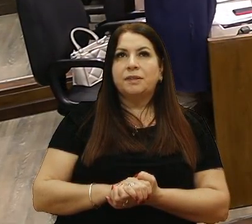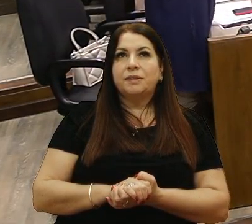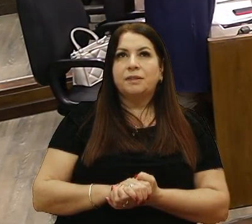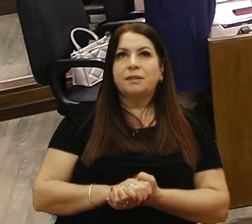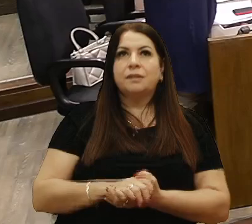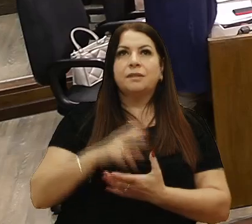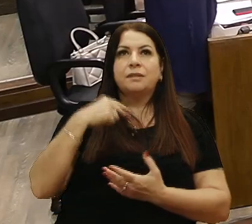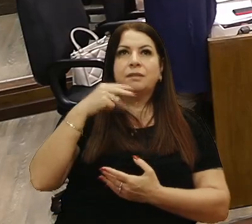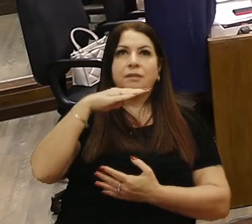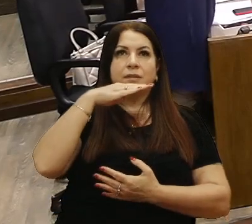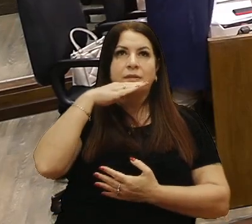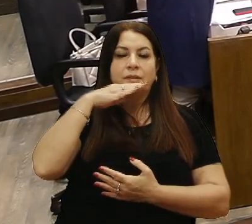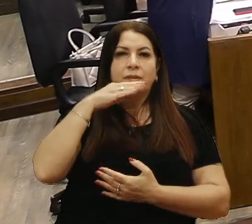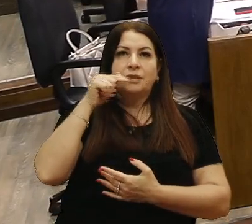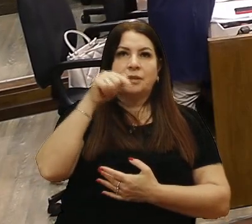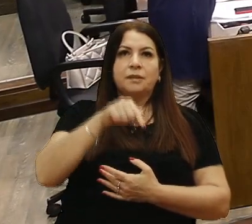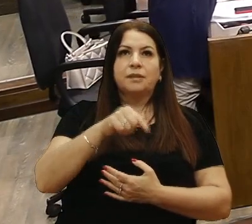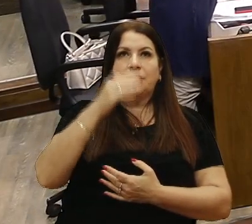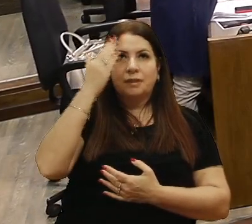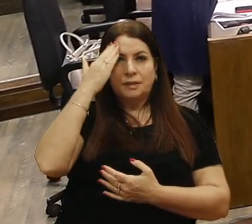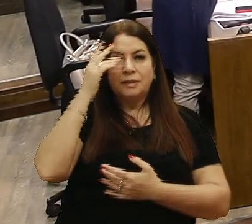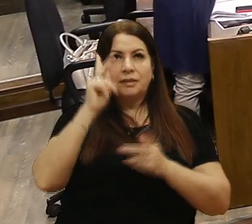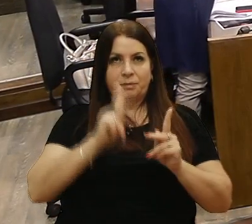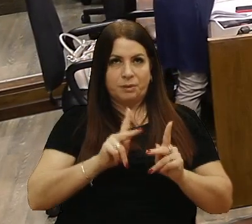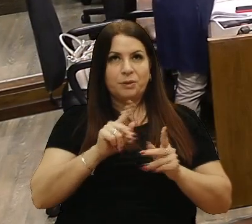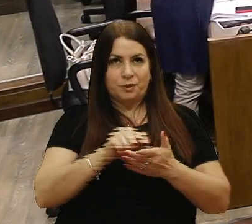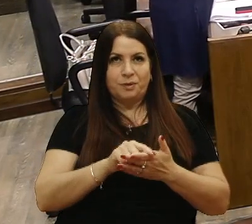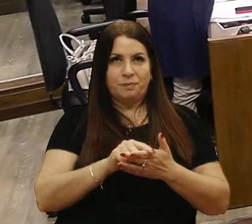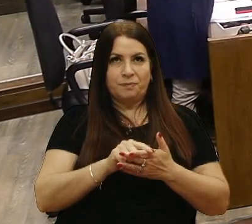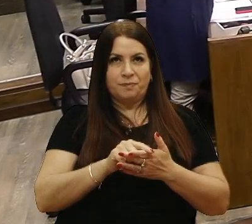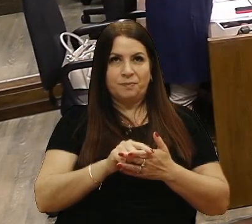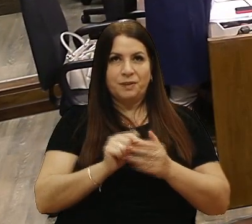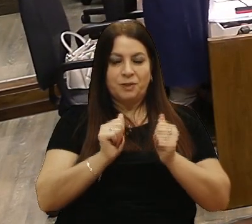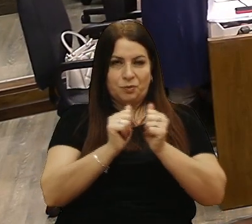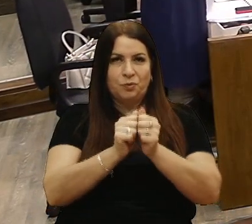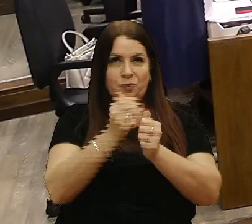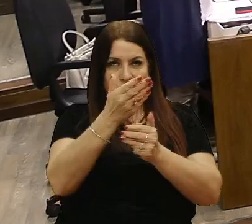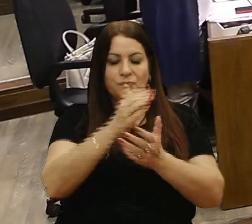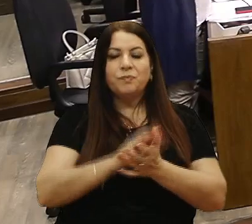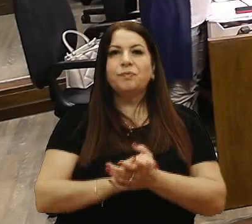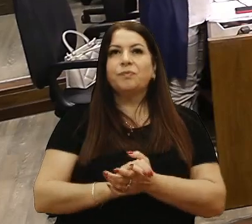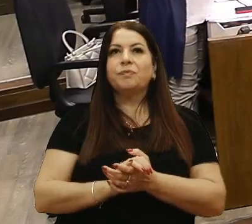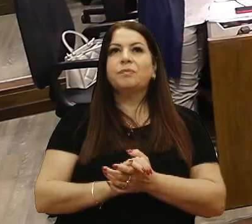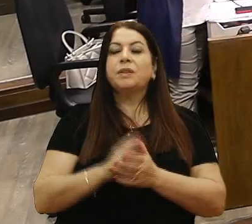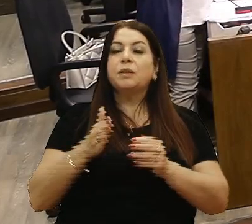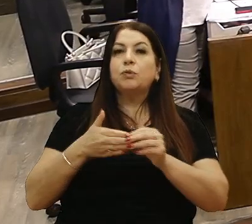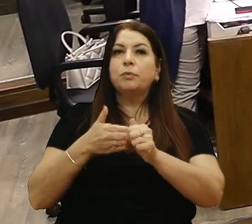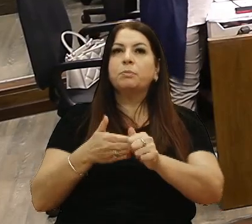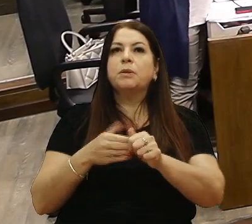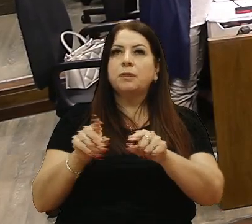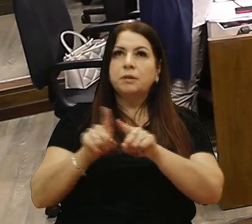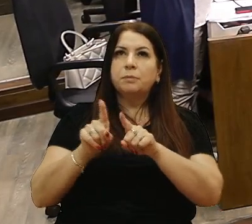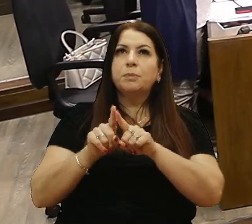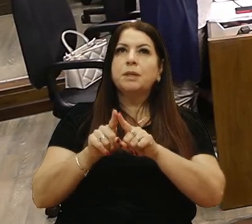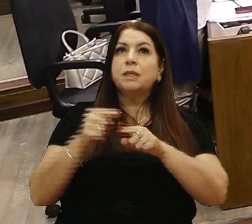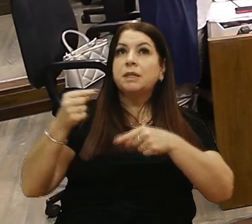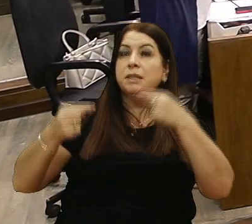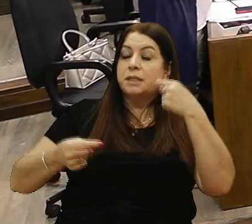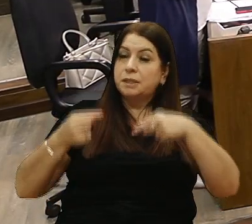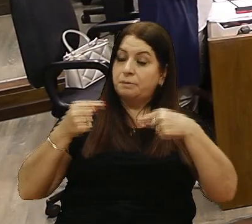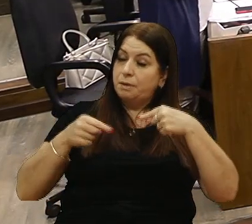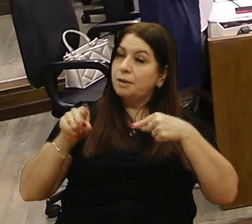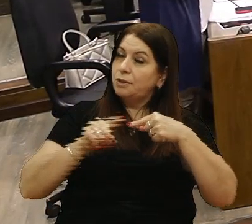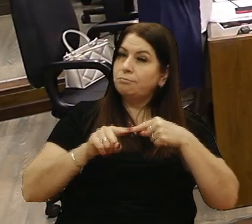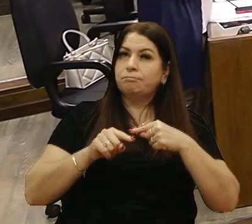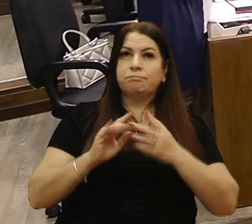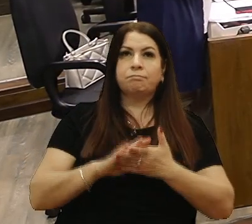Vereador Bortola, quem está aqui, eu sei que tem o pessoal do TEA Juntos, né? Mas quem nos acompanha, porque esse debate,